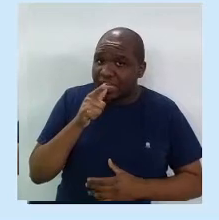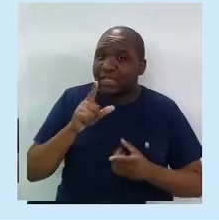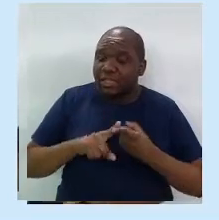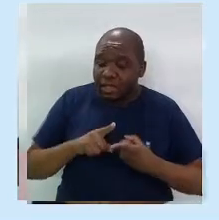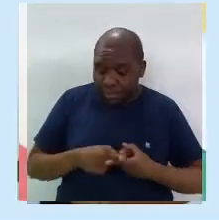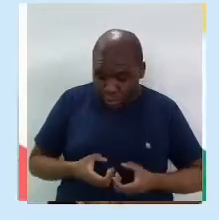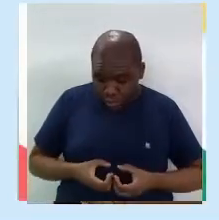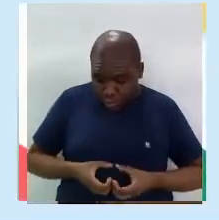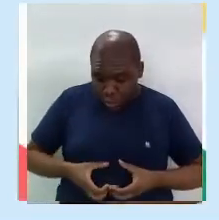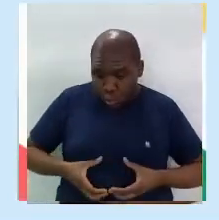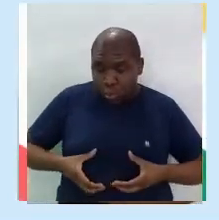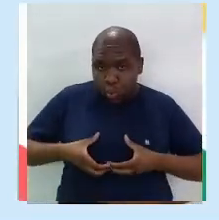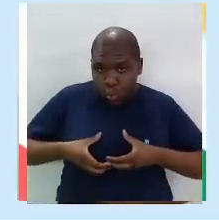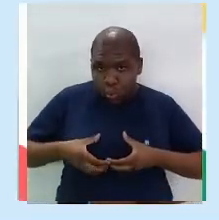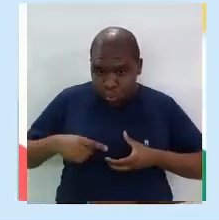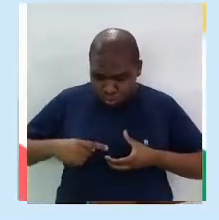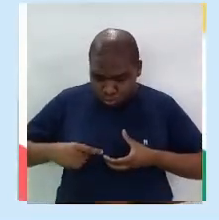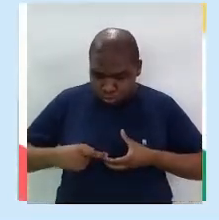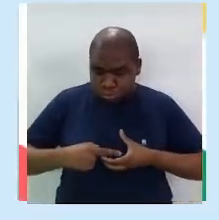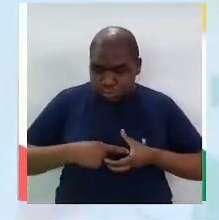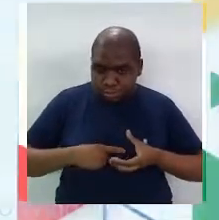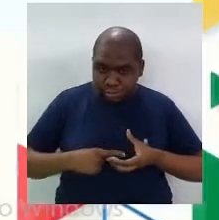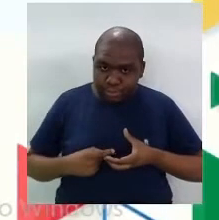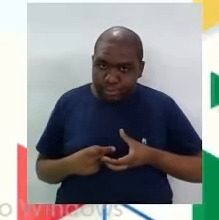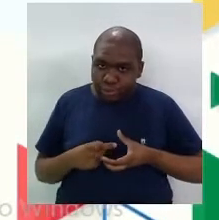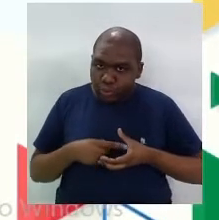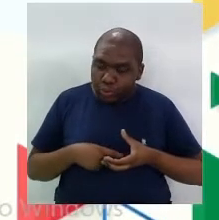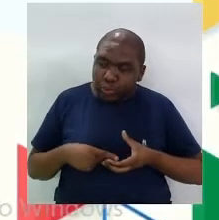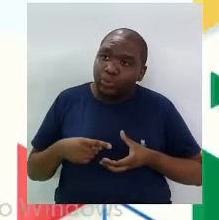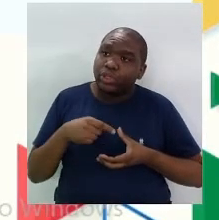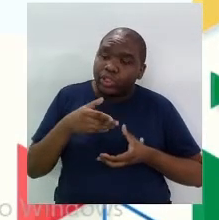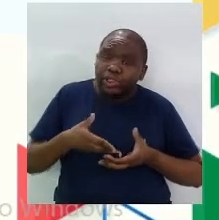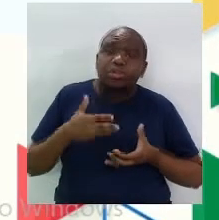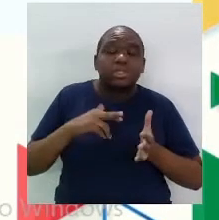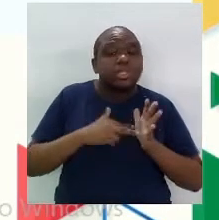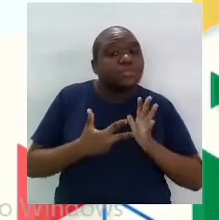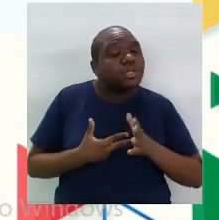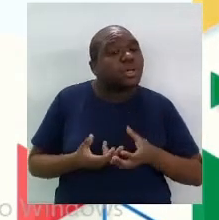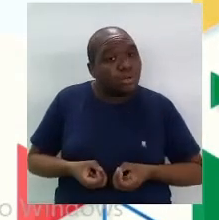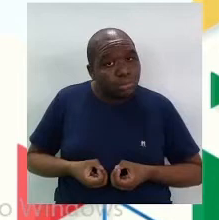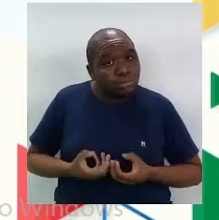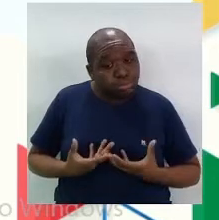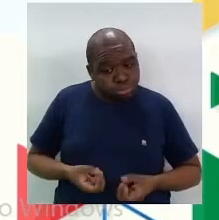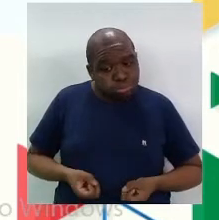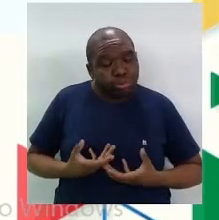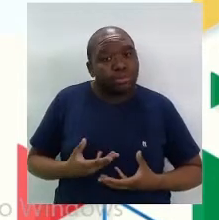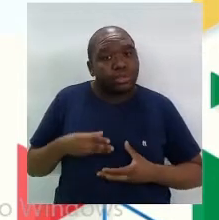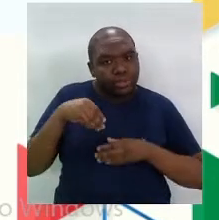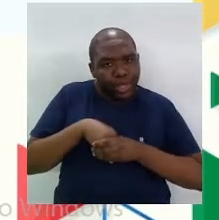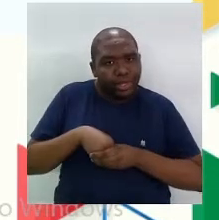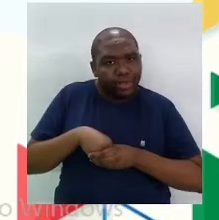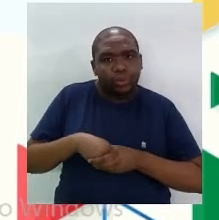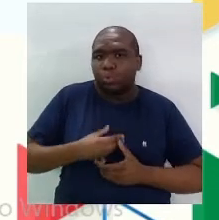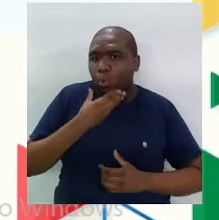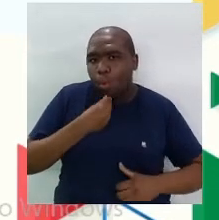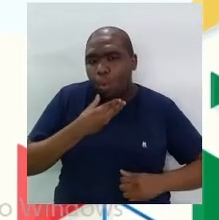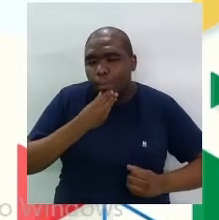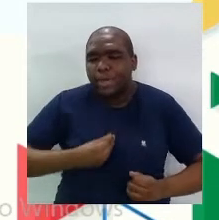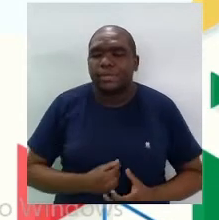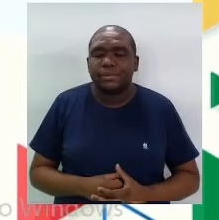Então temos aí o pênis e o saco escrotal, que são chamados de órgãos